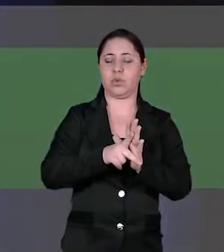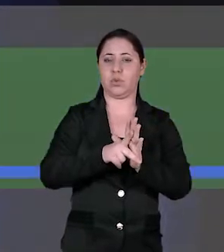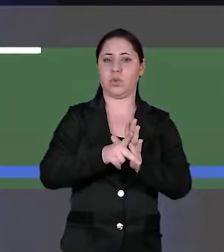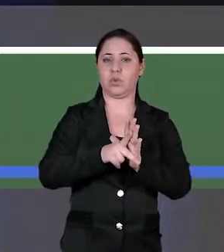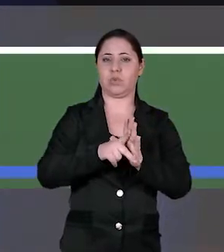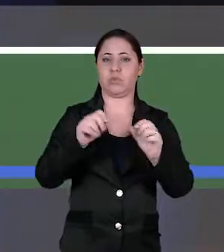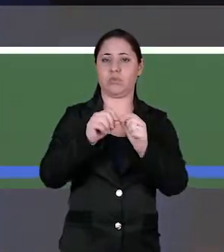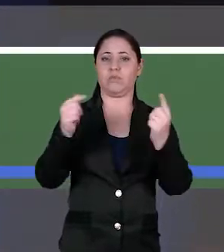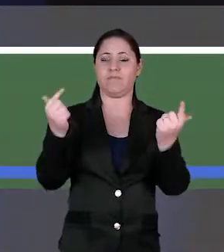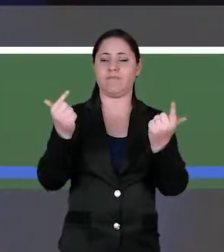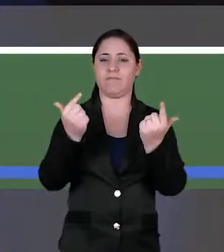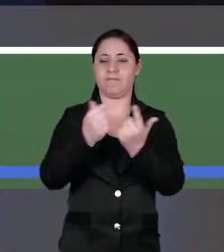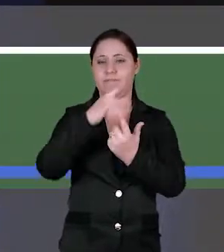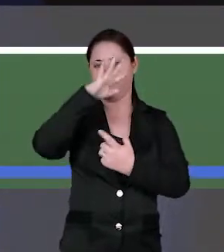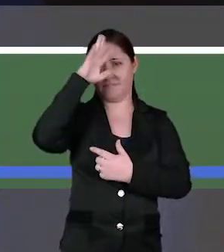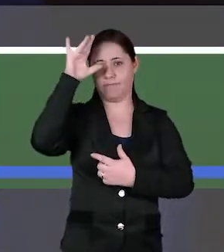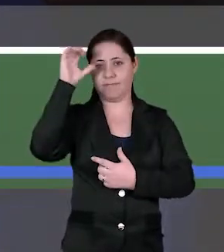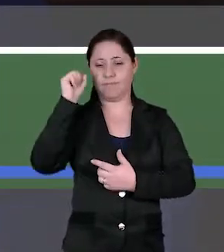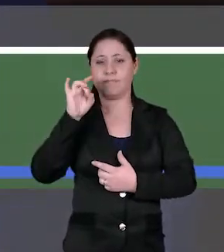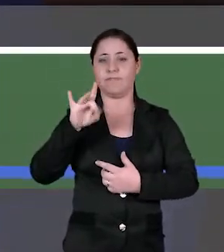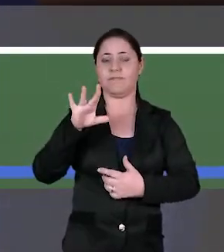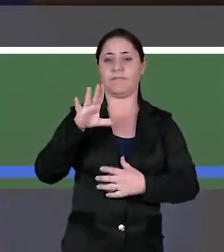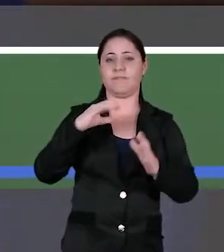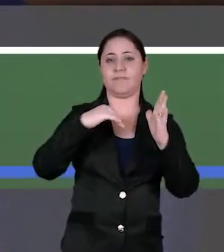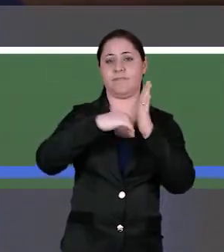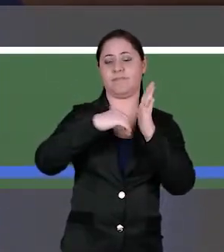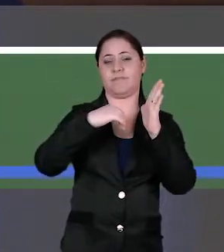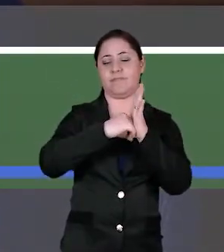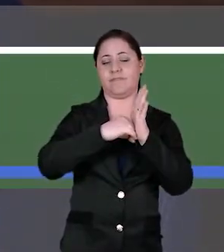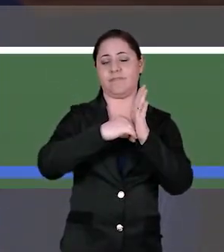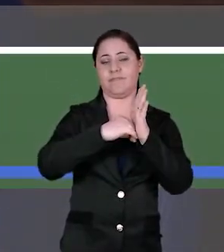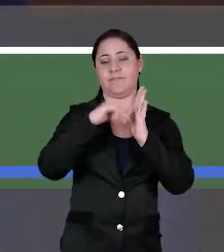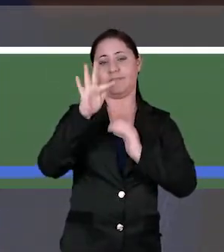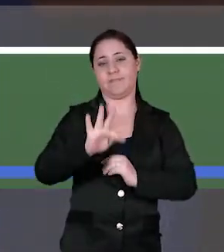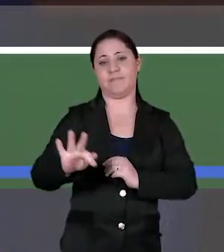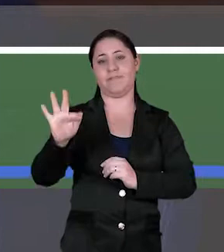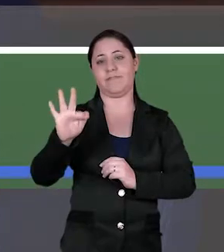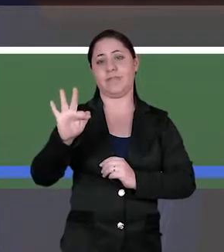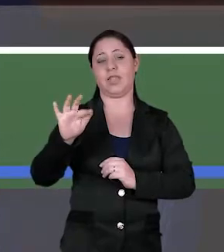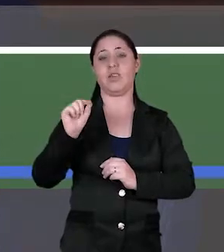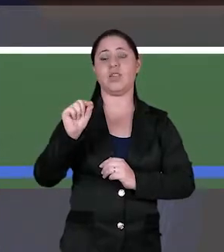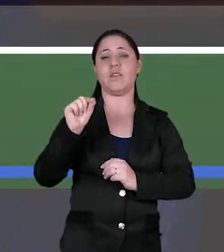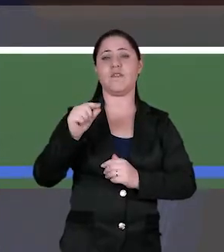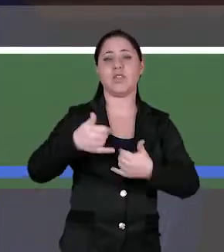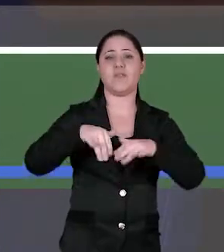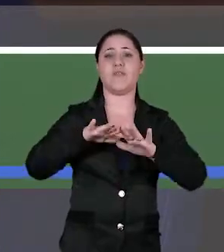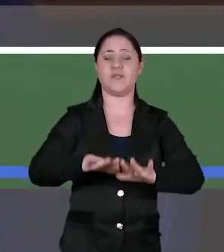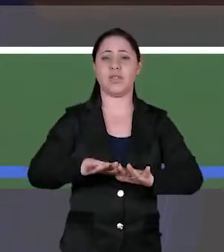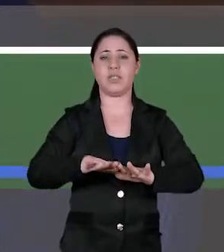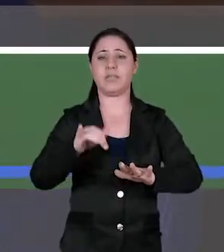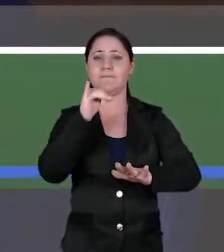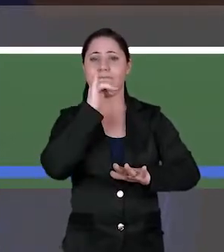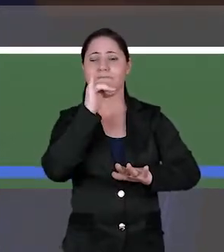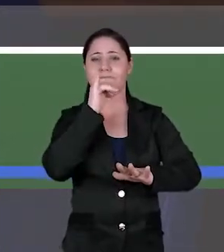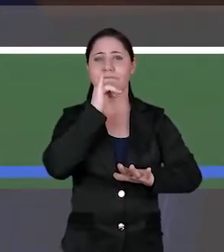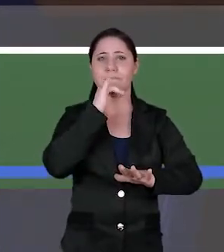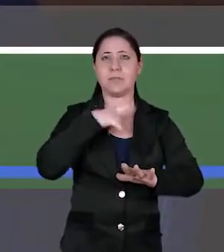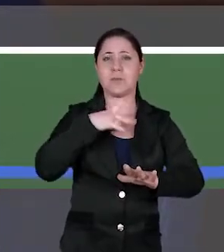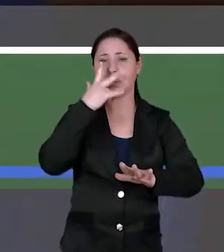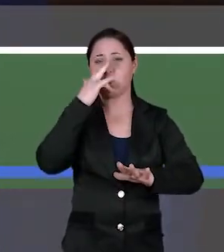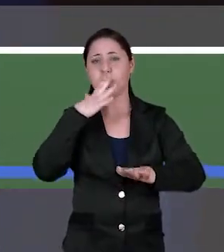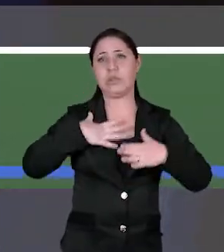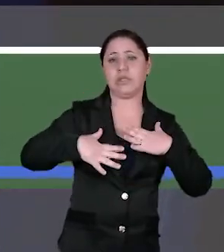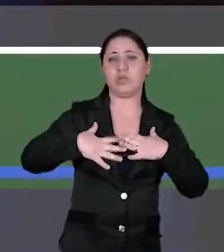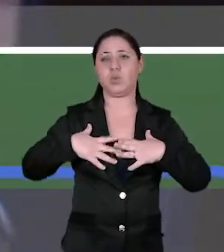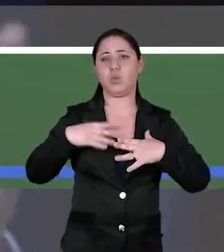seja, legislando em função do município. Ou às vezes você acaba legislando aquilo que não é atribuição do Parlamento Estadual, acaba